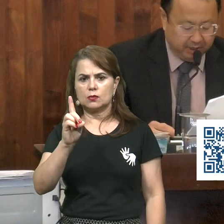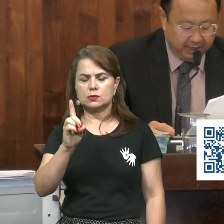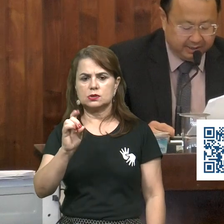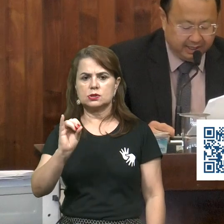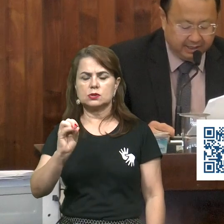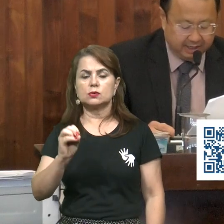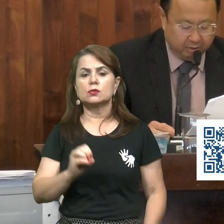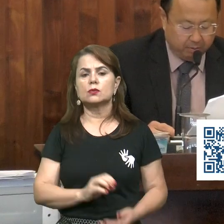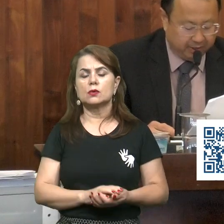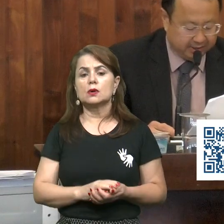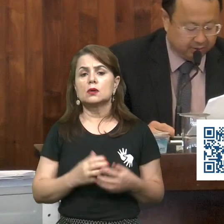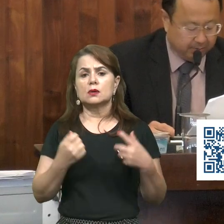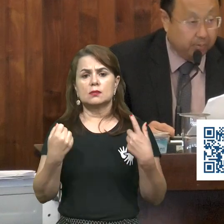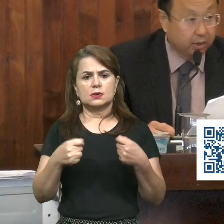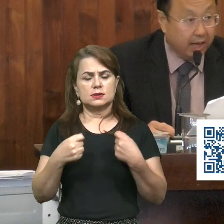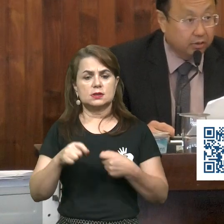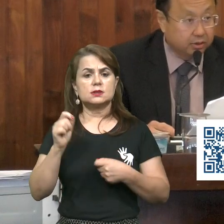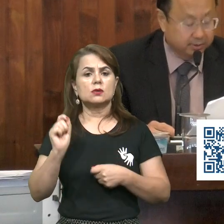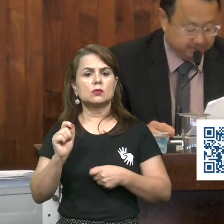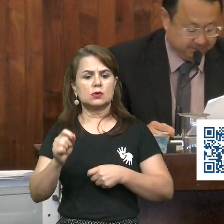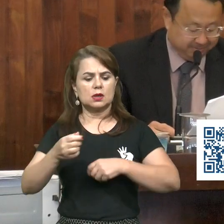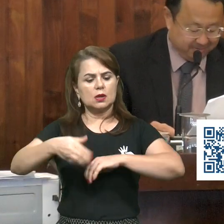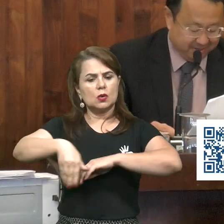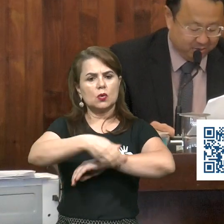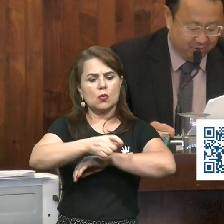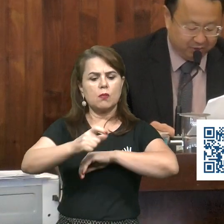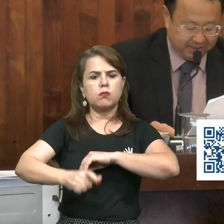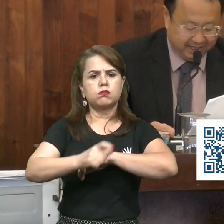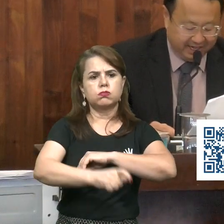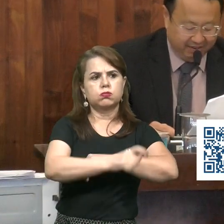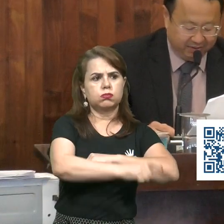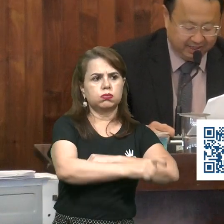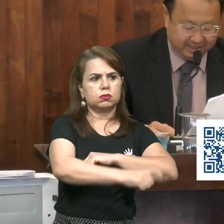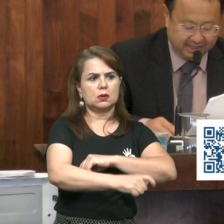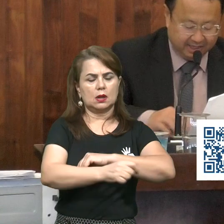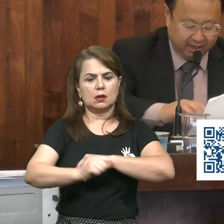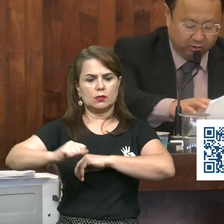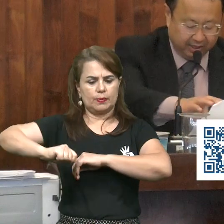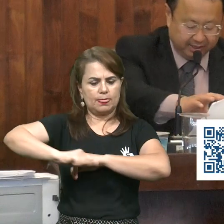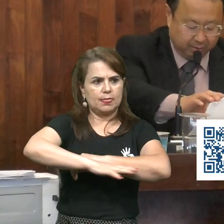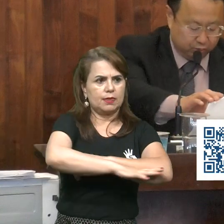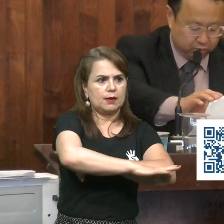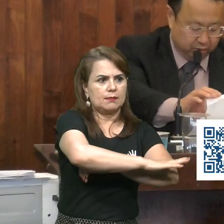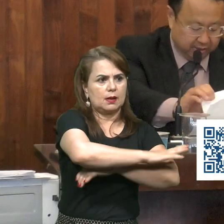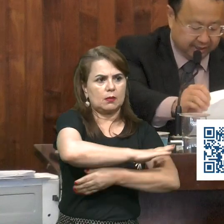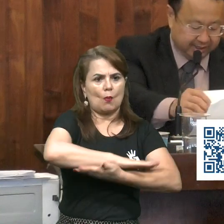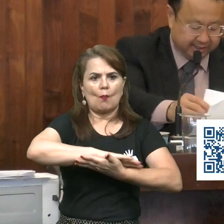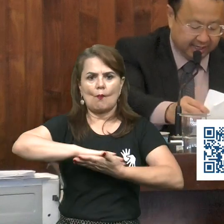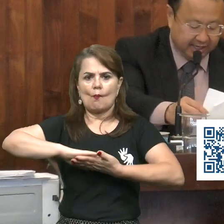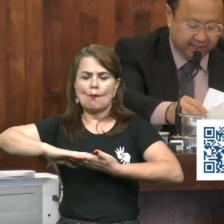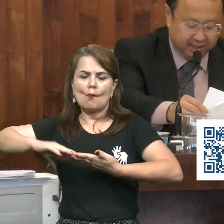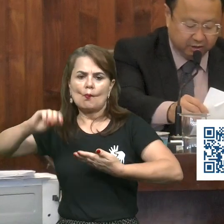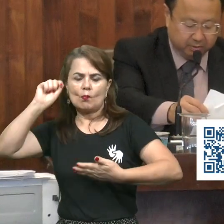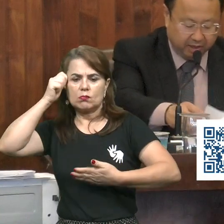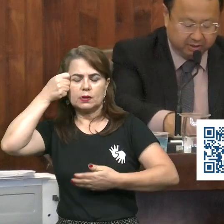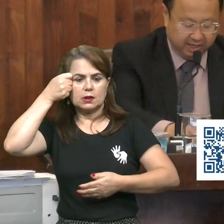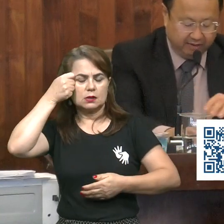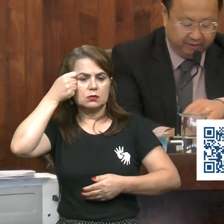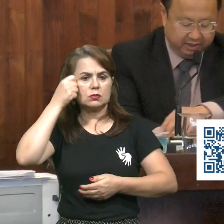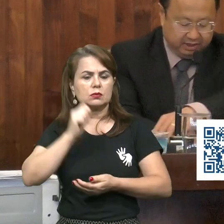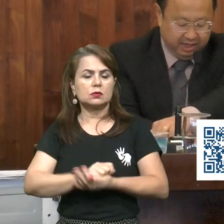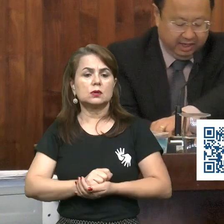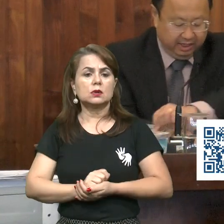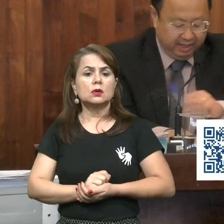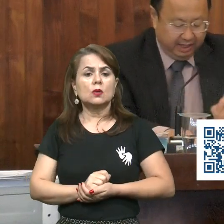da possibilidade de se realizar uma operação tapa-buracos numa força-tarefa necessária na rua Iaçaburo, Sassazá, que liga os bairros